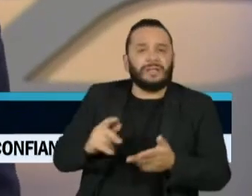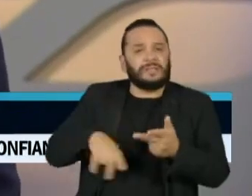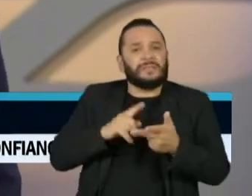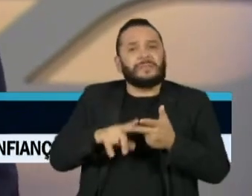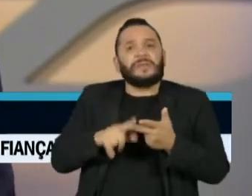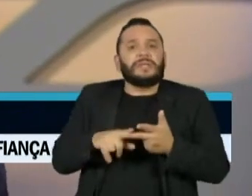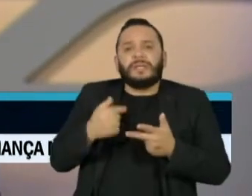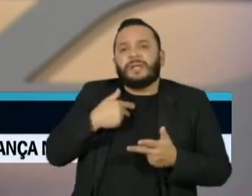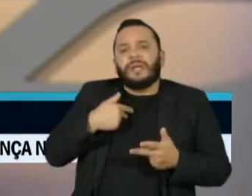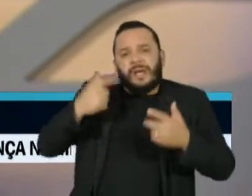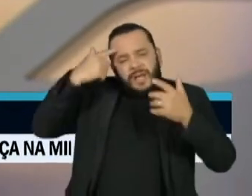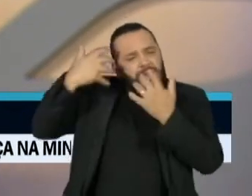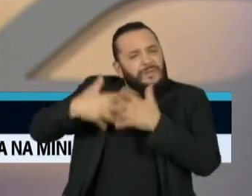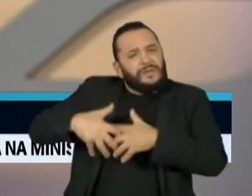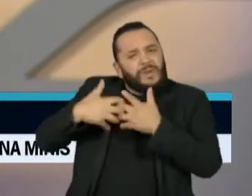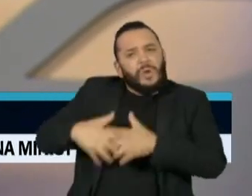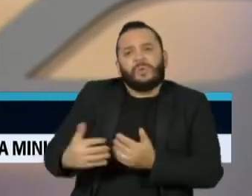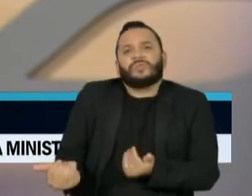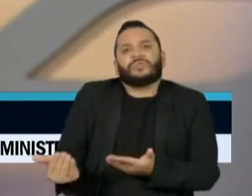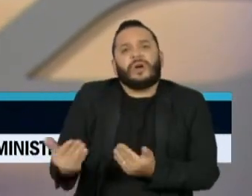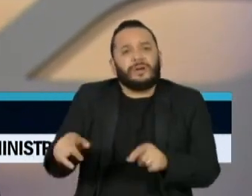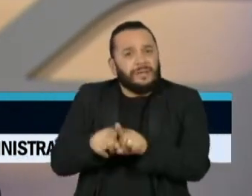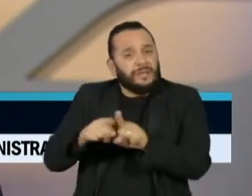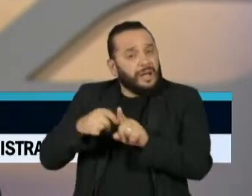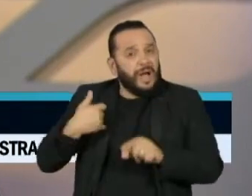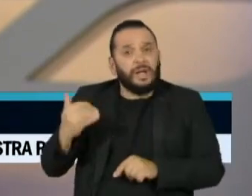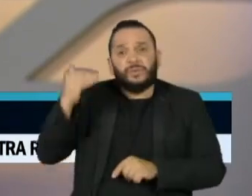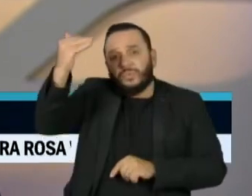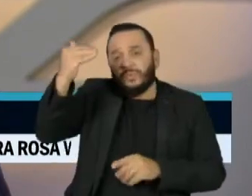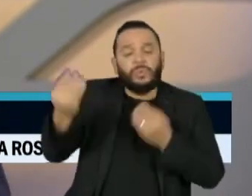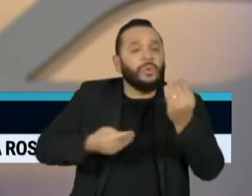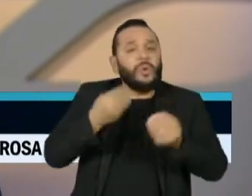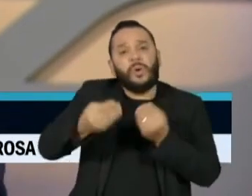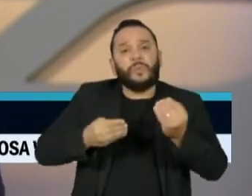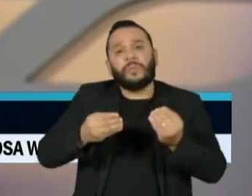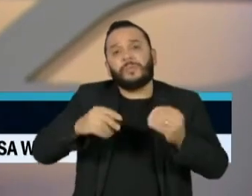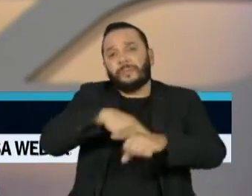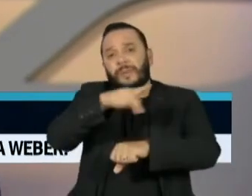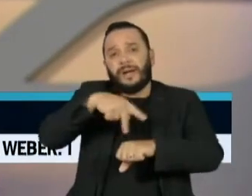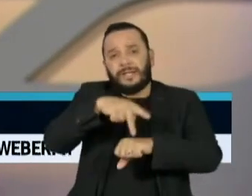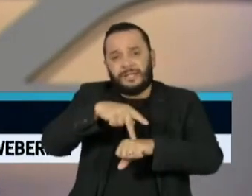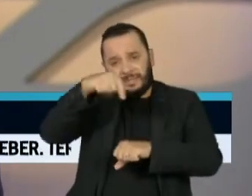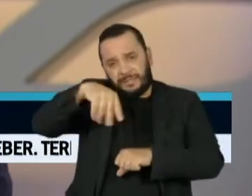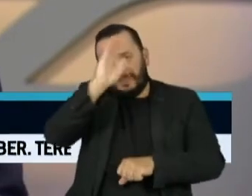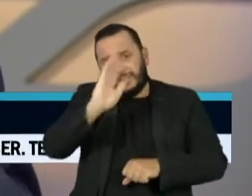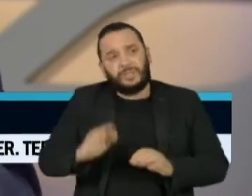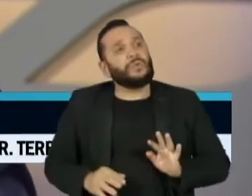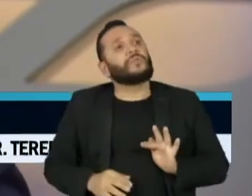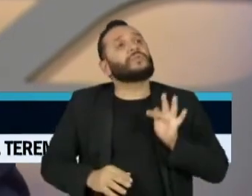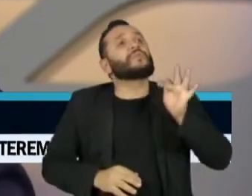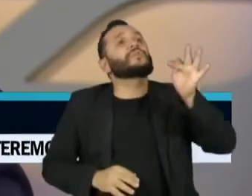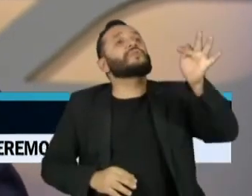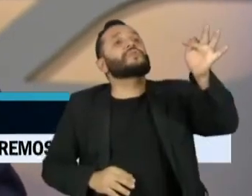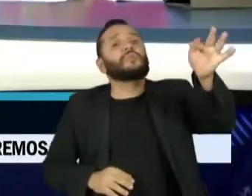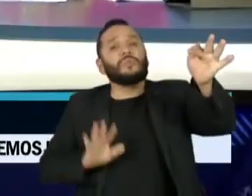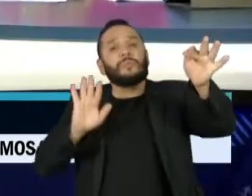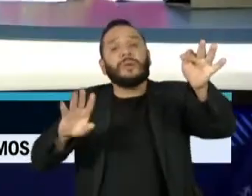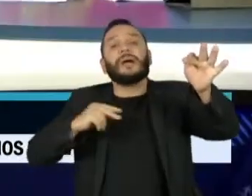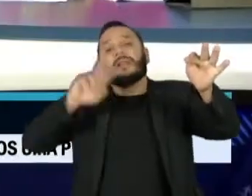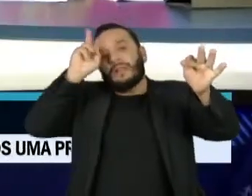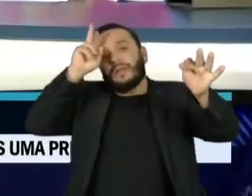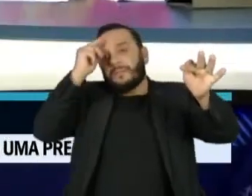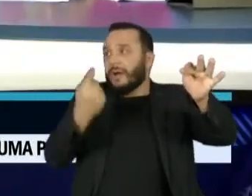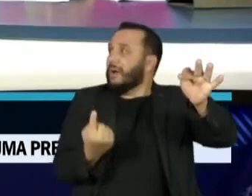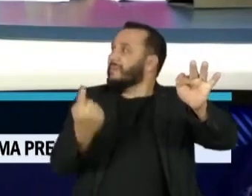com adultos sobre a importância de fazer um país projetado para o futuro, mas que não esquece o seu passado, ao mesmo tempo